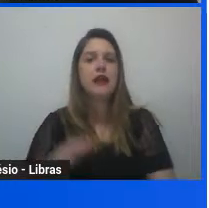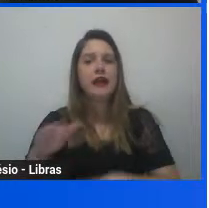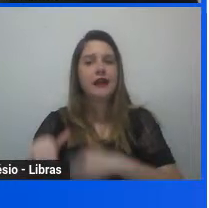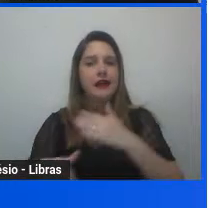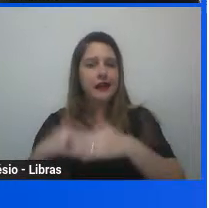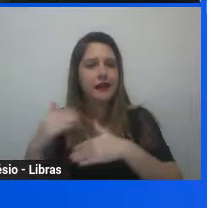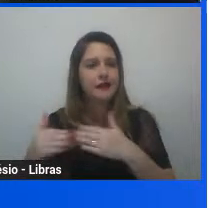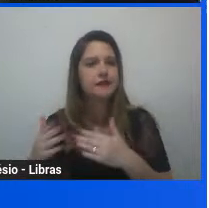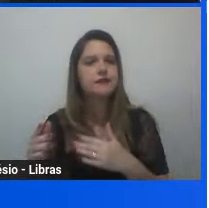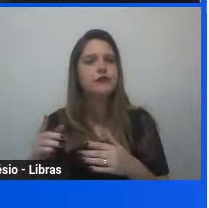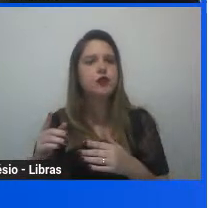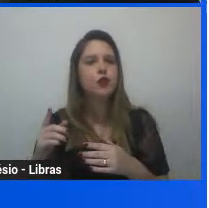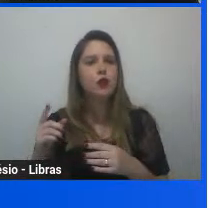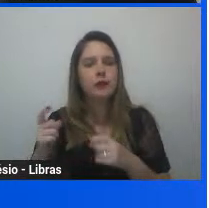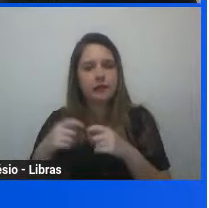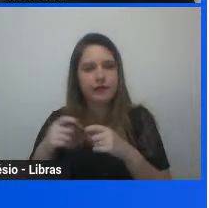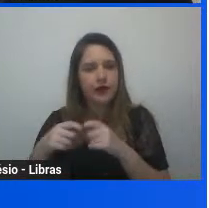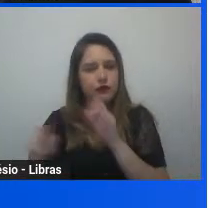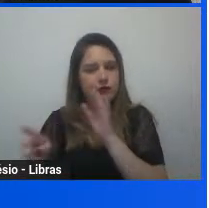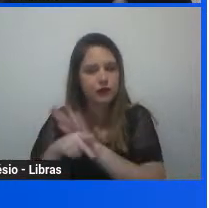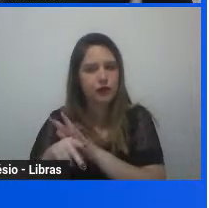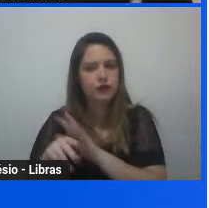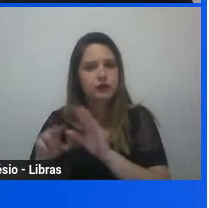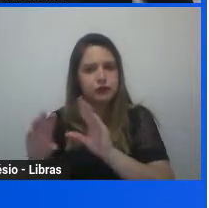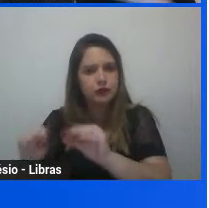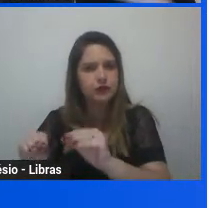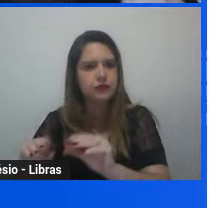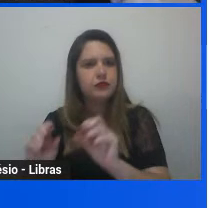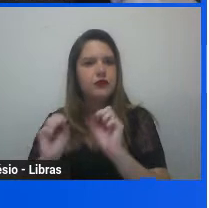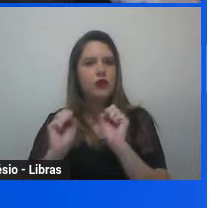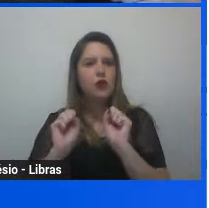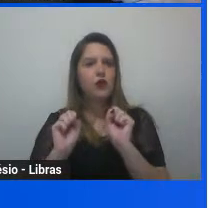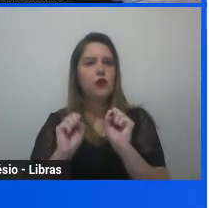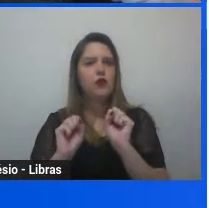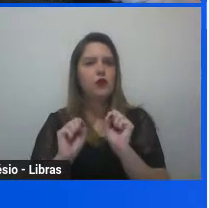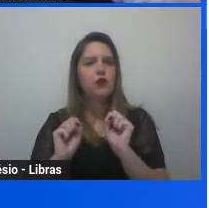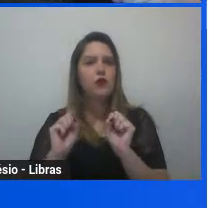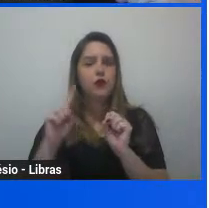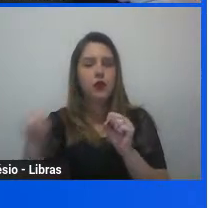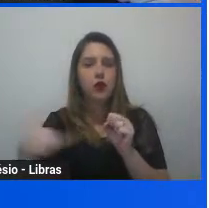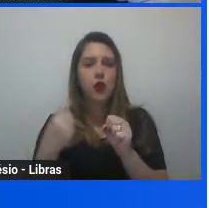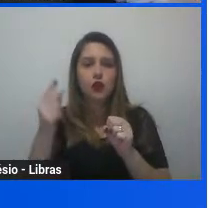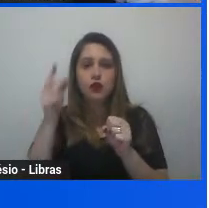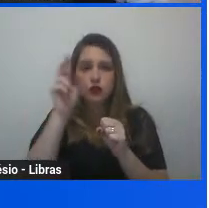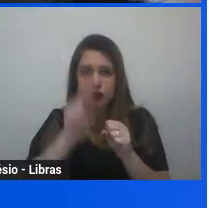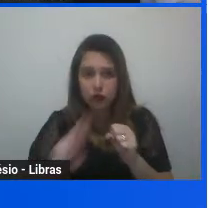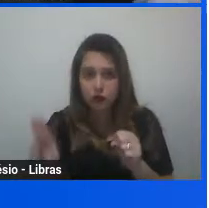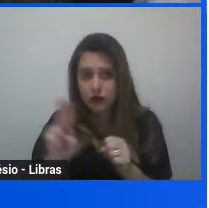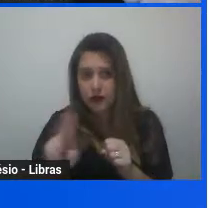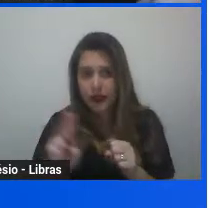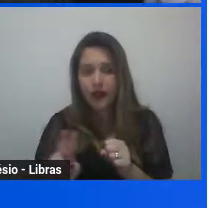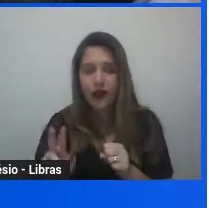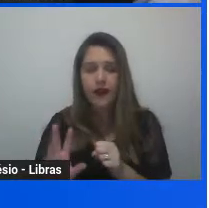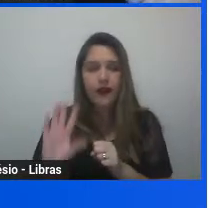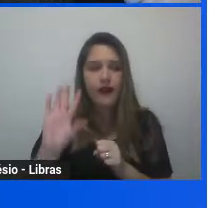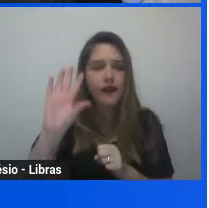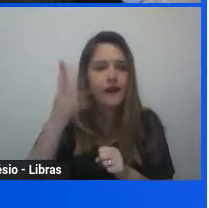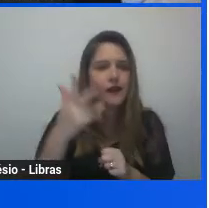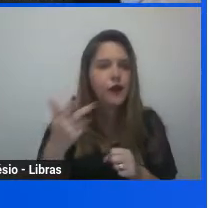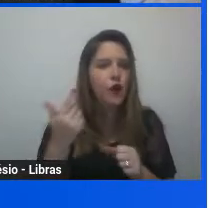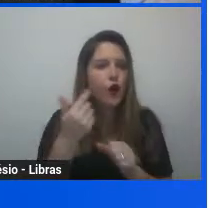próprio trauma. Então, se eu tentar levantar, pode ser que um osso que está perdendo a continuidade do